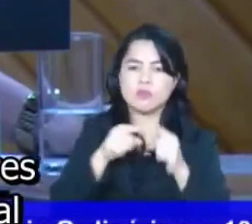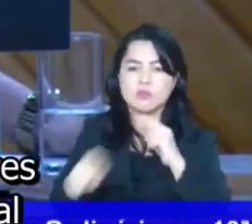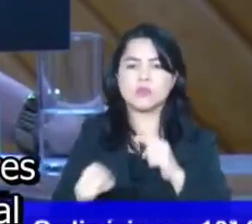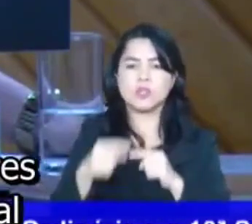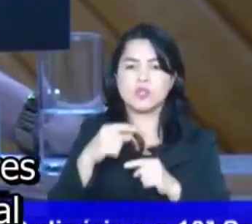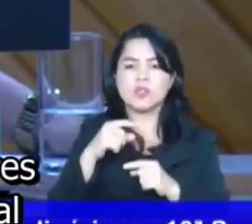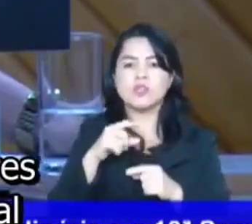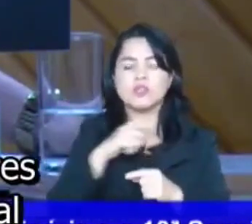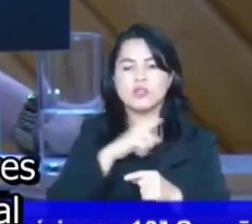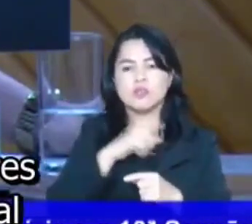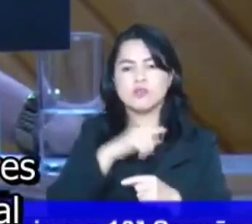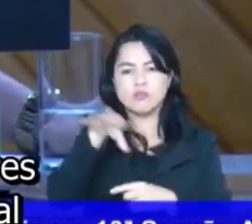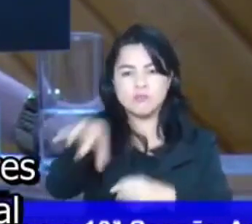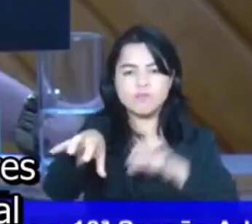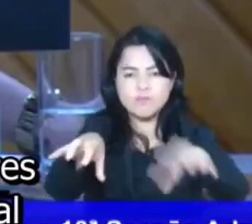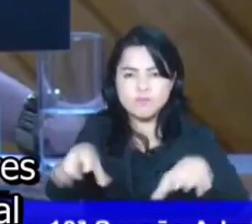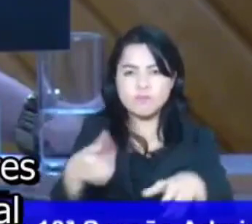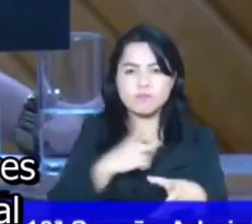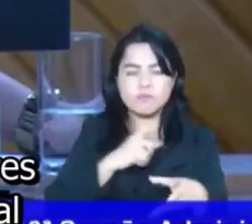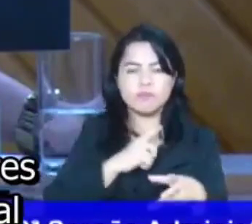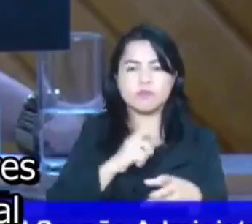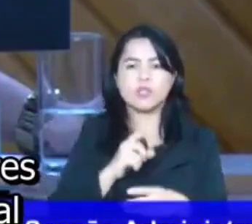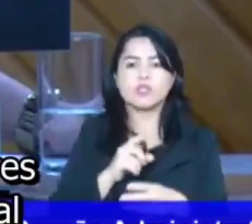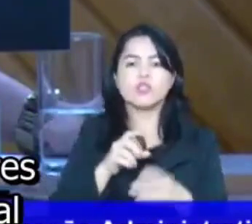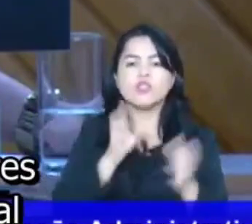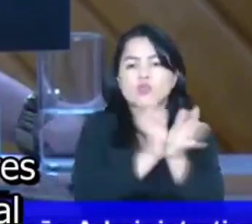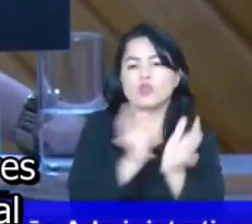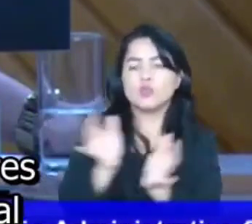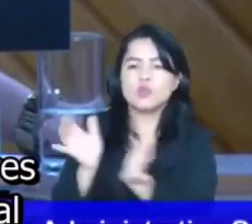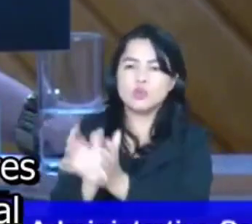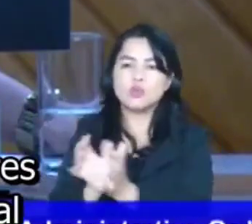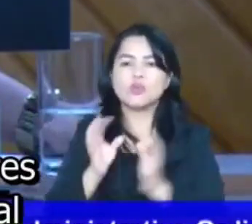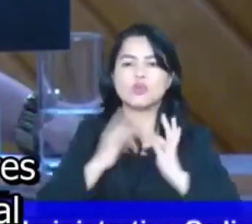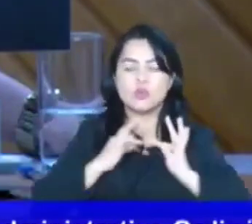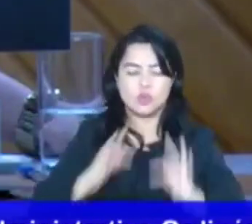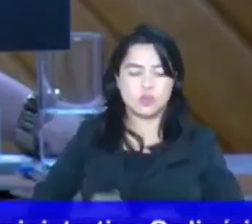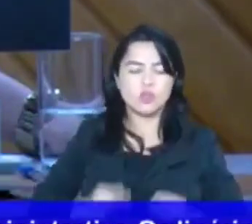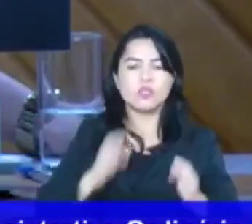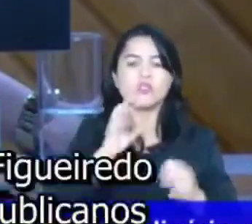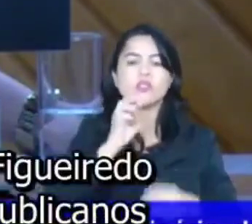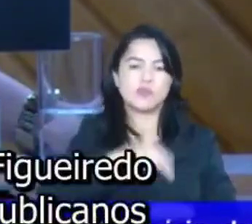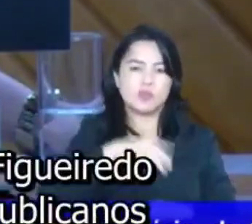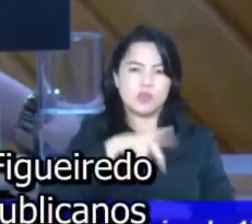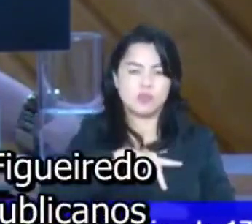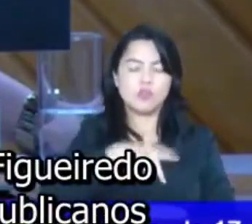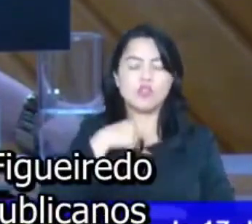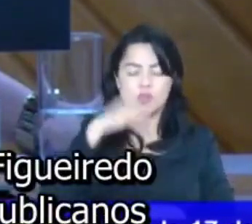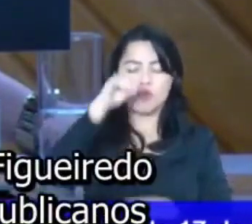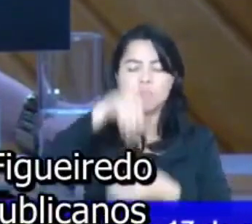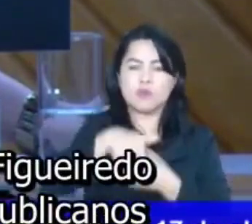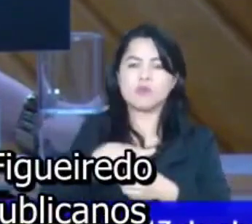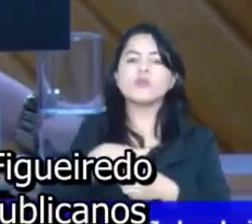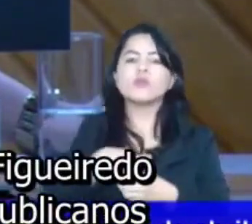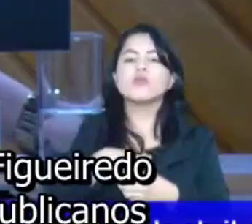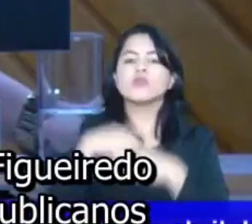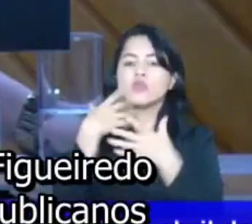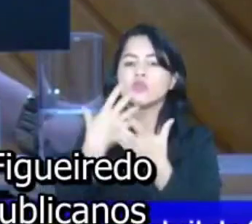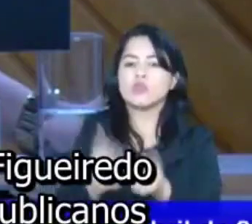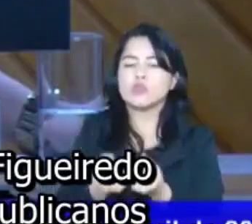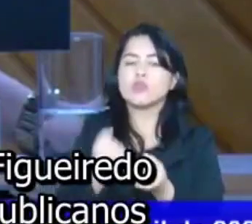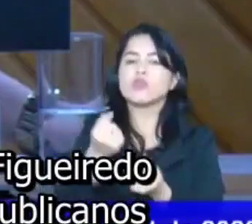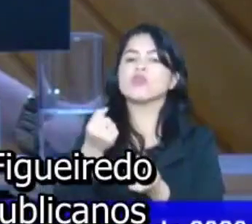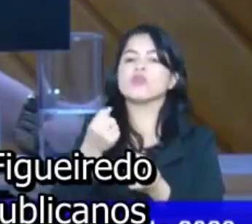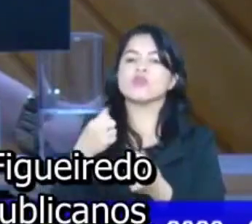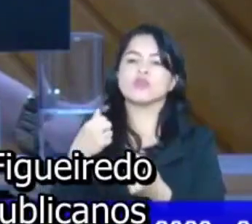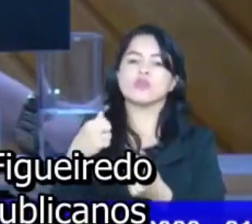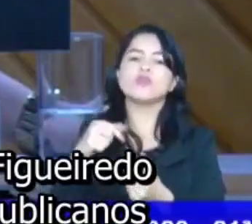consonância com os pareceres da Unidade Técnica e do Ministério Público Eleitoral, voto pela aprovação com ressalvas das contas